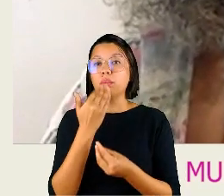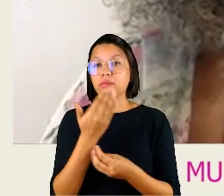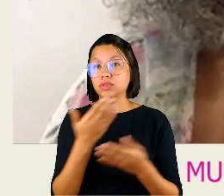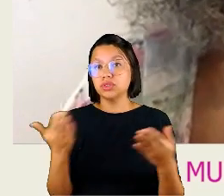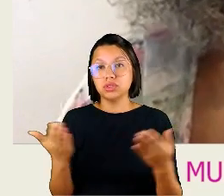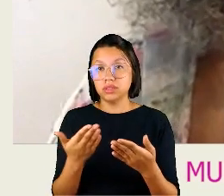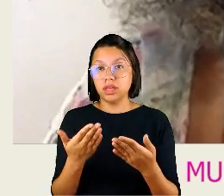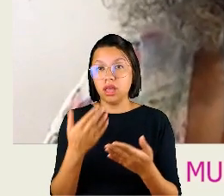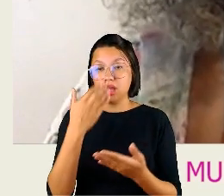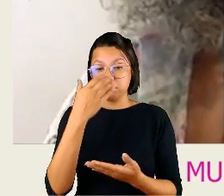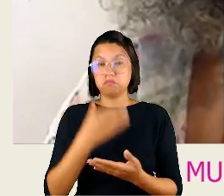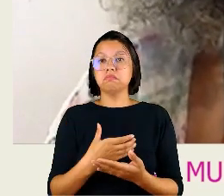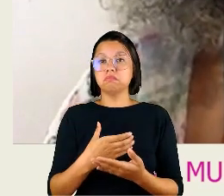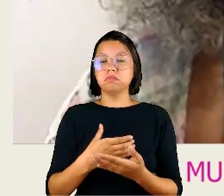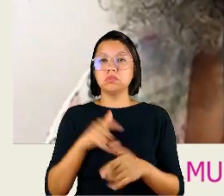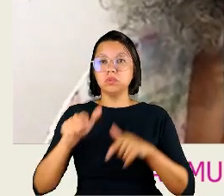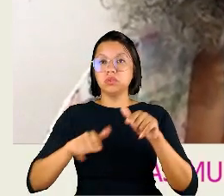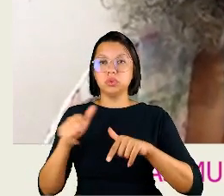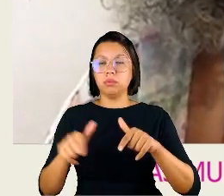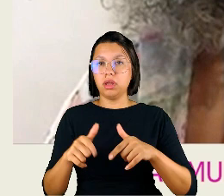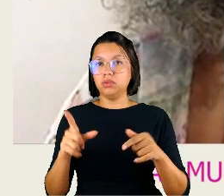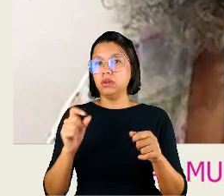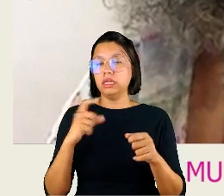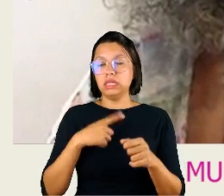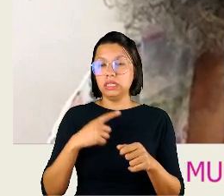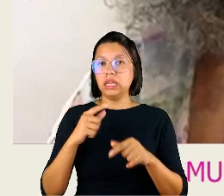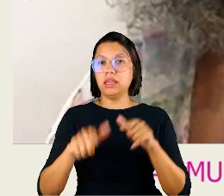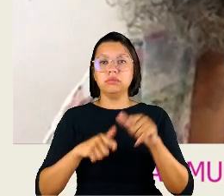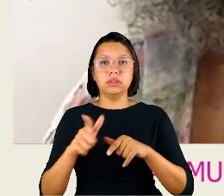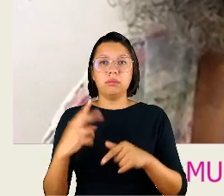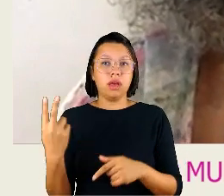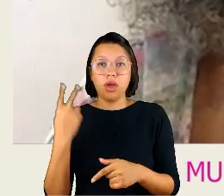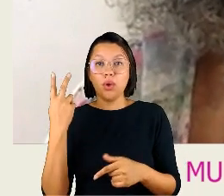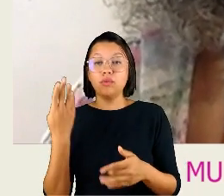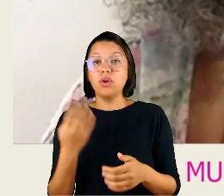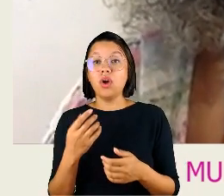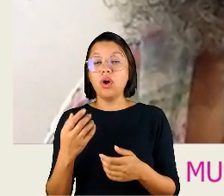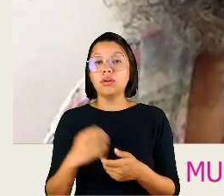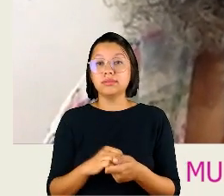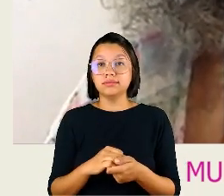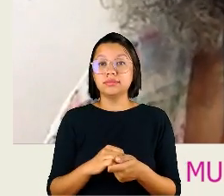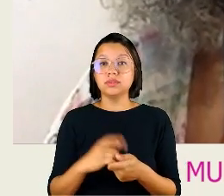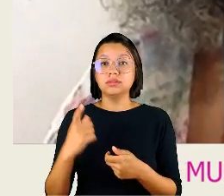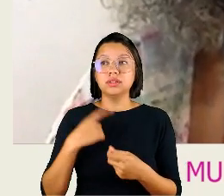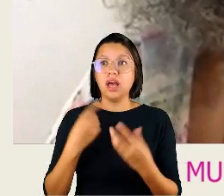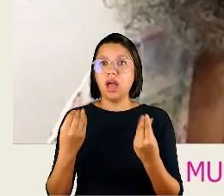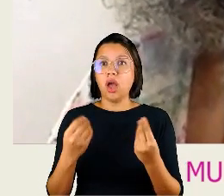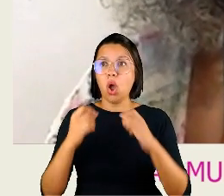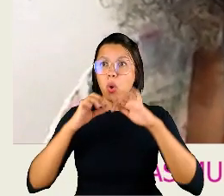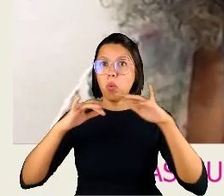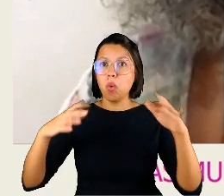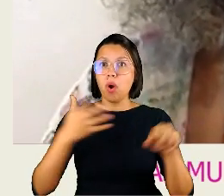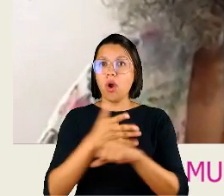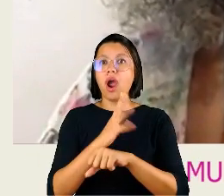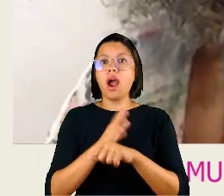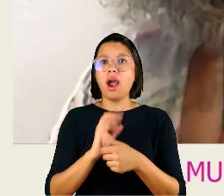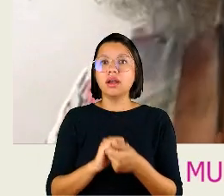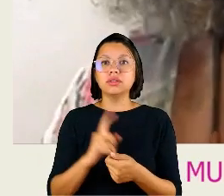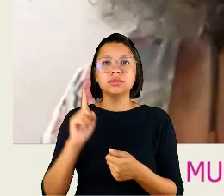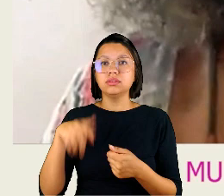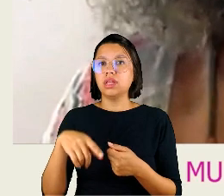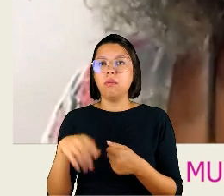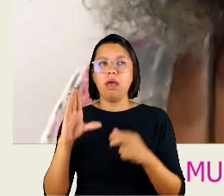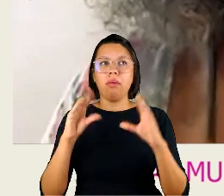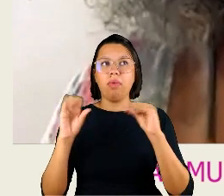de trabalhadora ou de alguém que exerce uma atividade com valor. E isso tem uma série de repercussões práticas, né? Não é um blá,